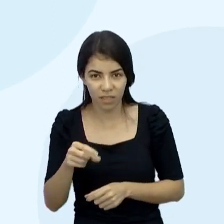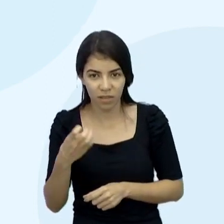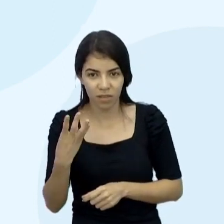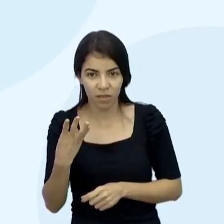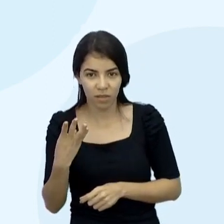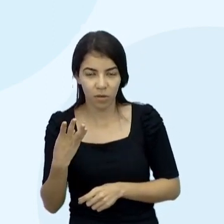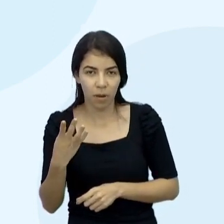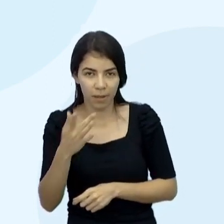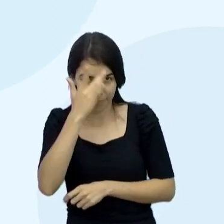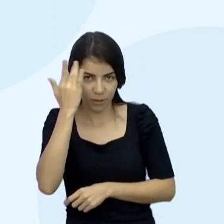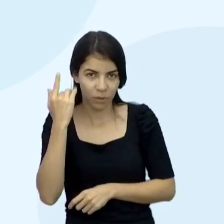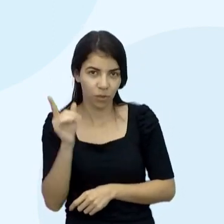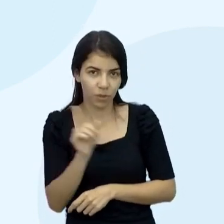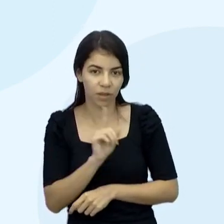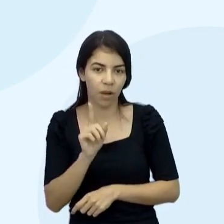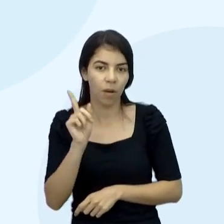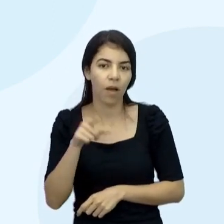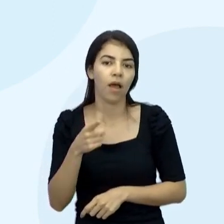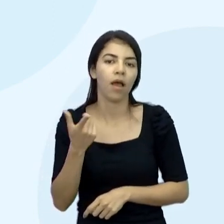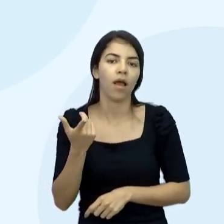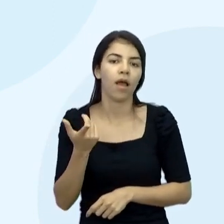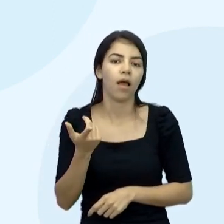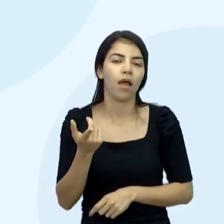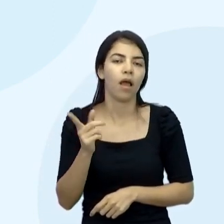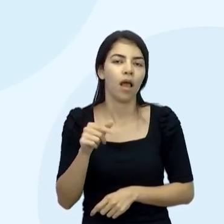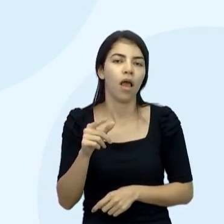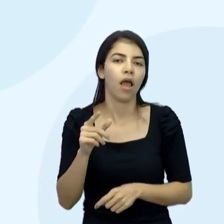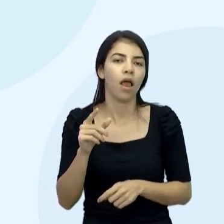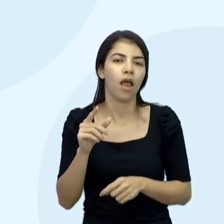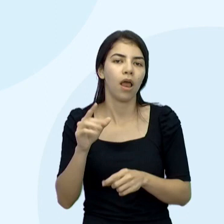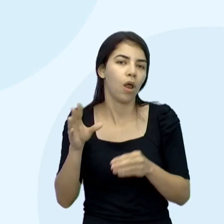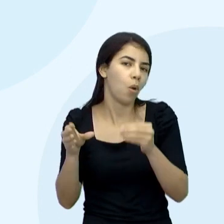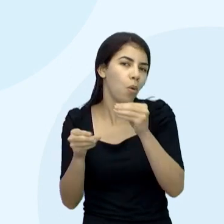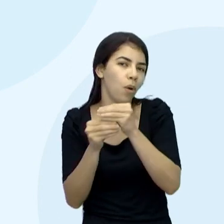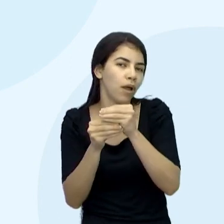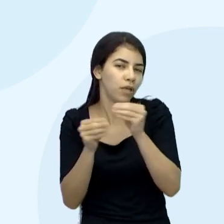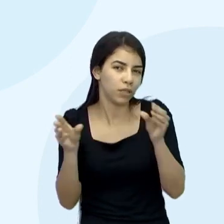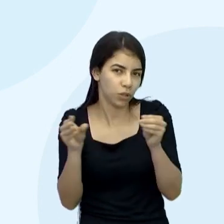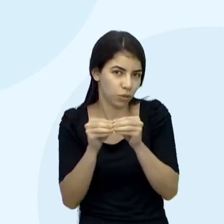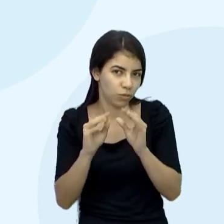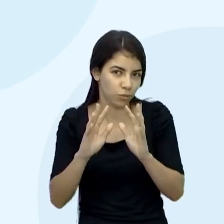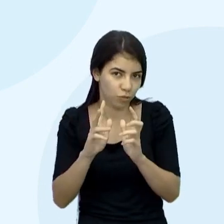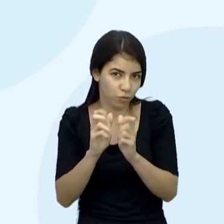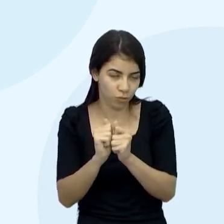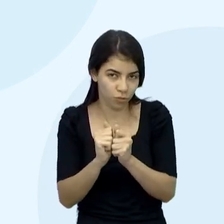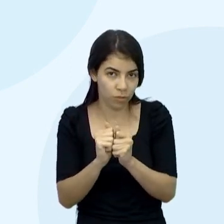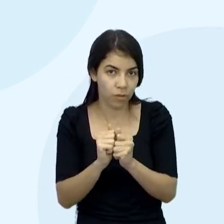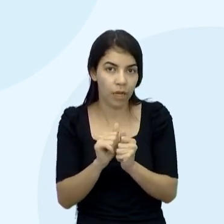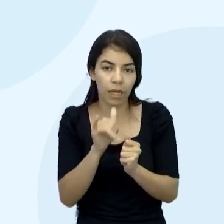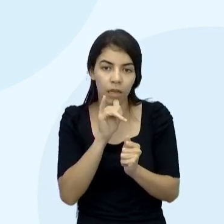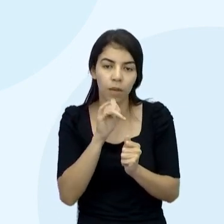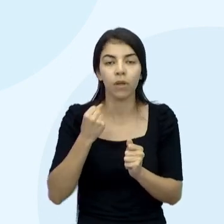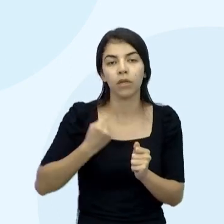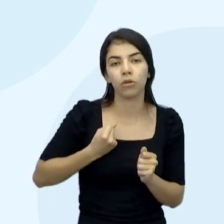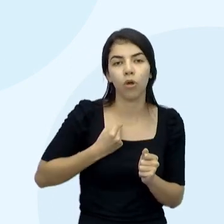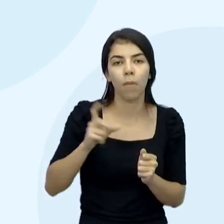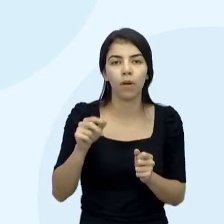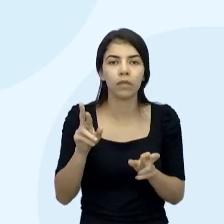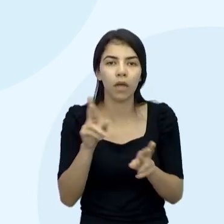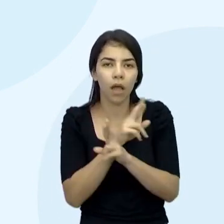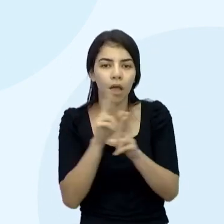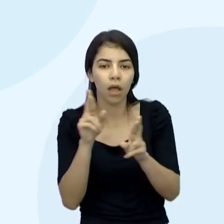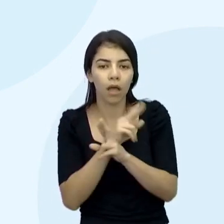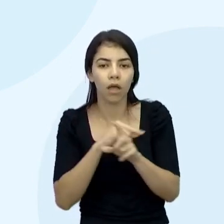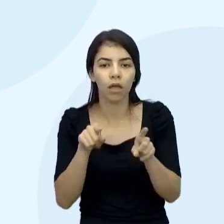26,4 pessoas, né? Então existe o que? Um arredondamento dos valores aí. Então aqui a gente tem os números relativos ao consumo de